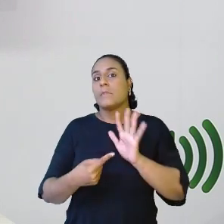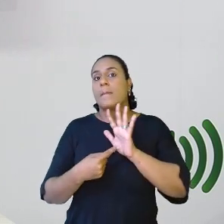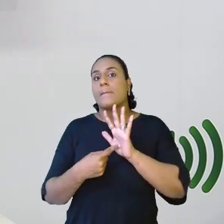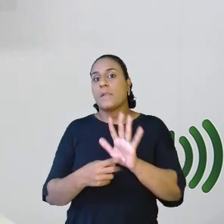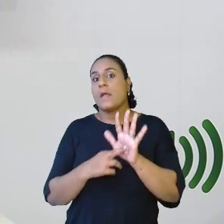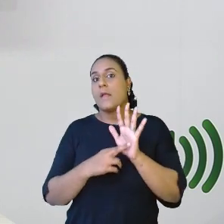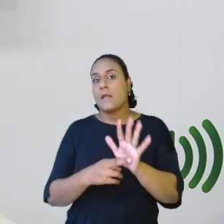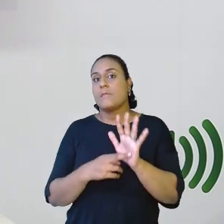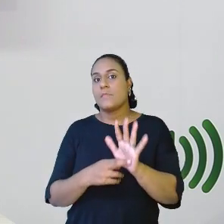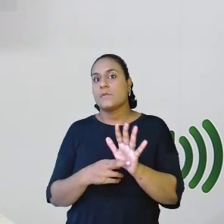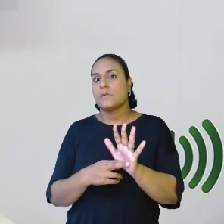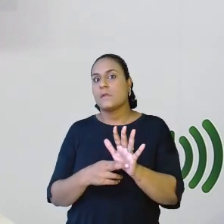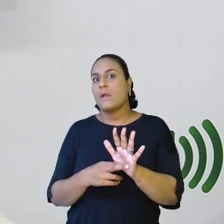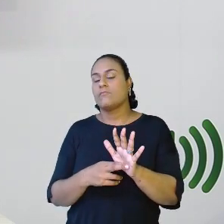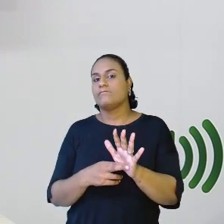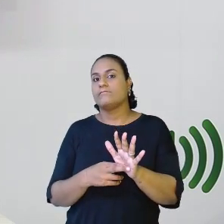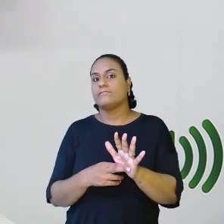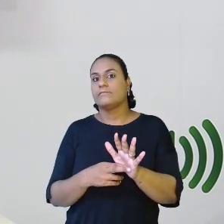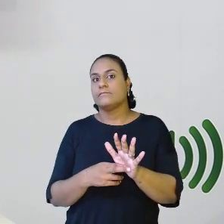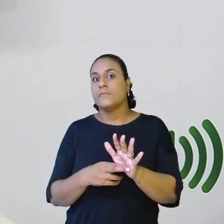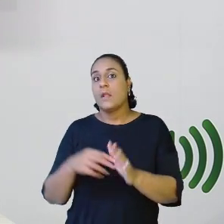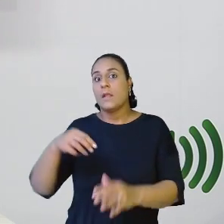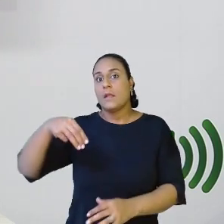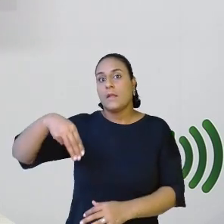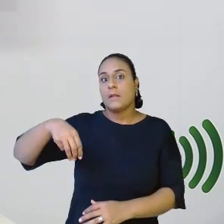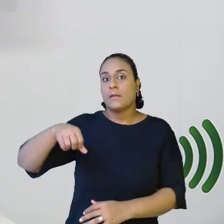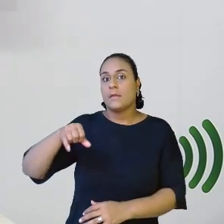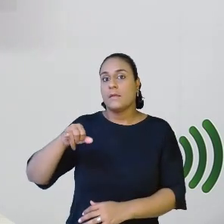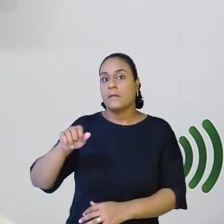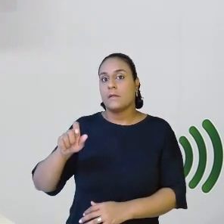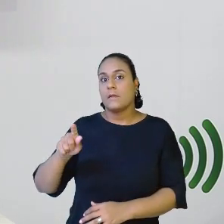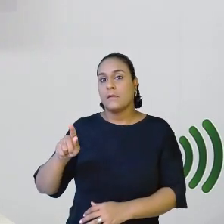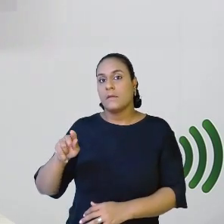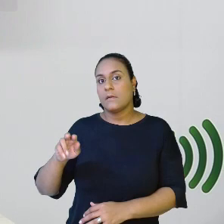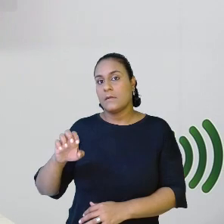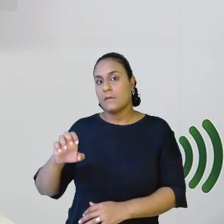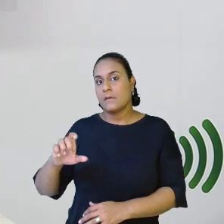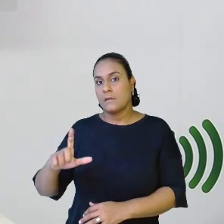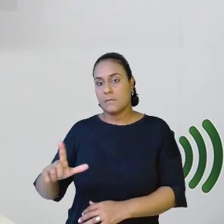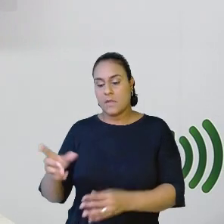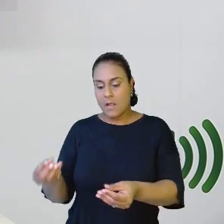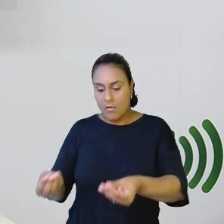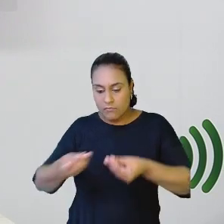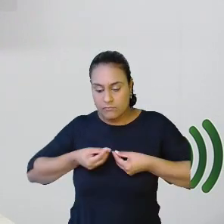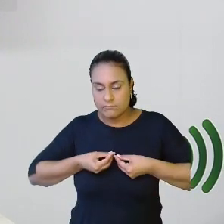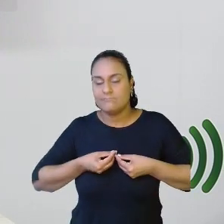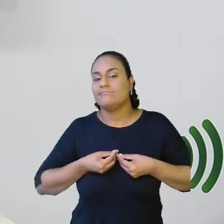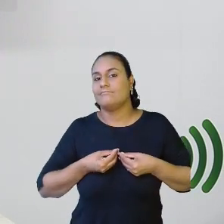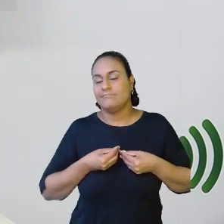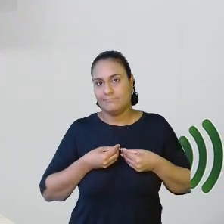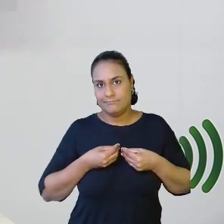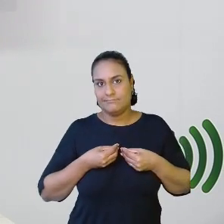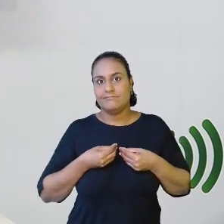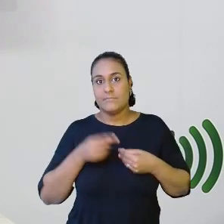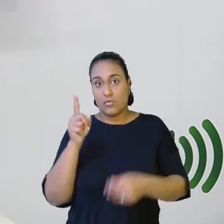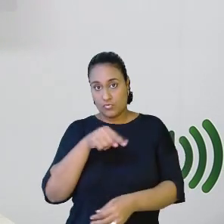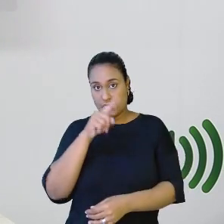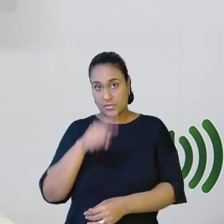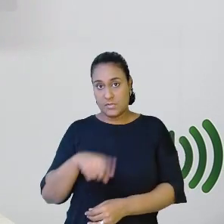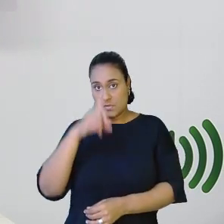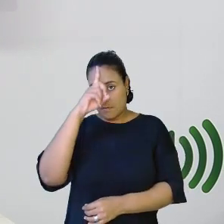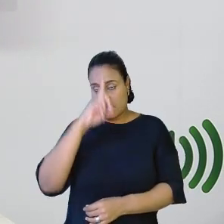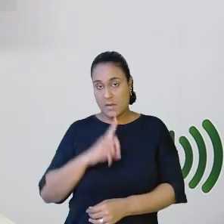Miguel ficou? A parte que Miguel ficou está representada aí em amarelo, com esse X em